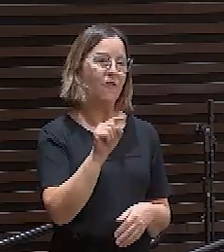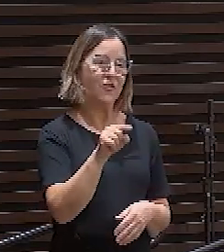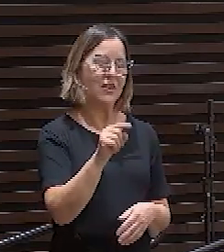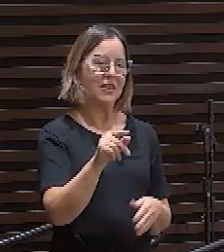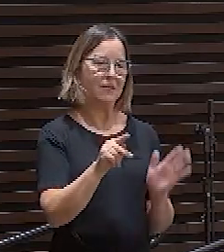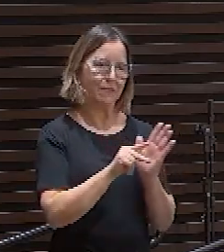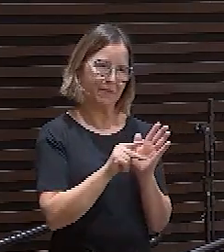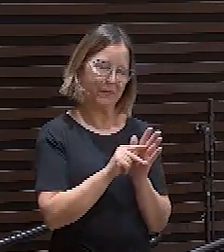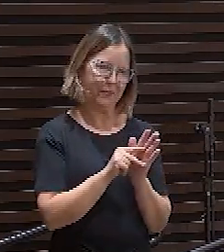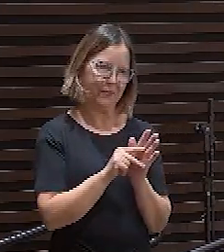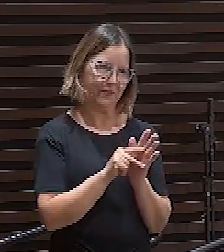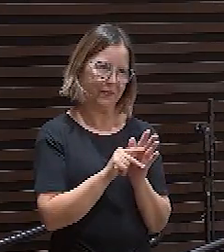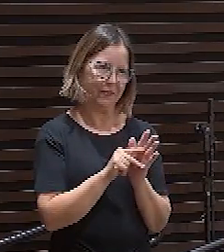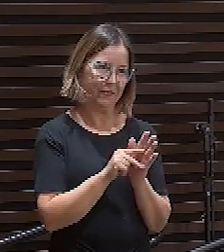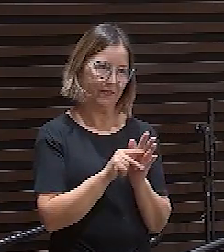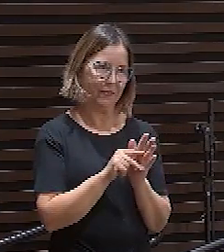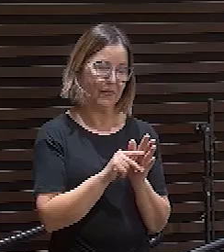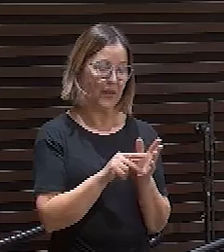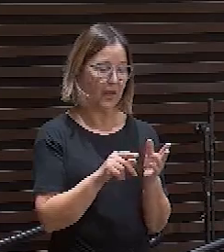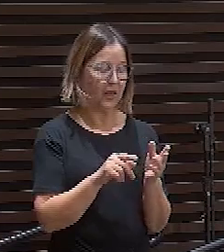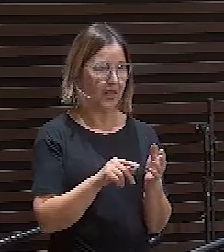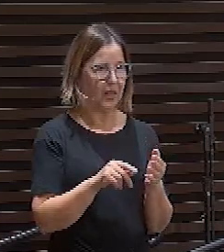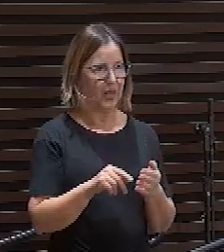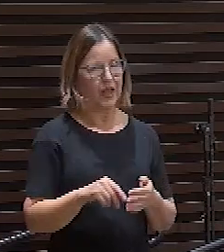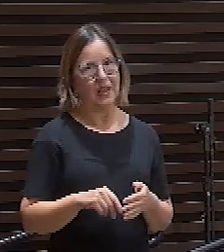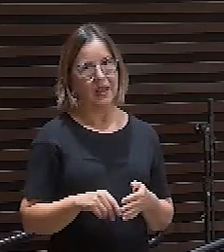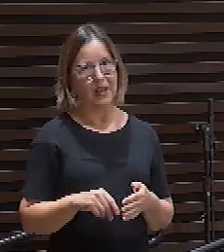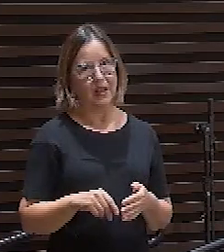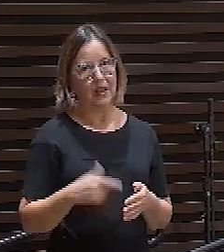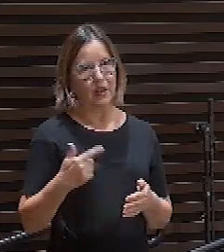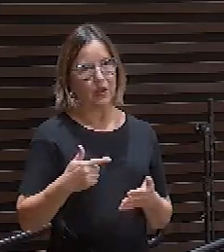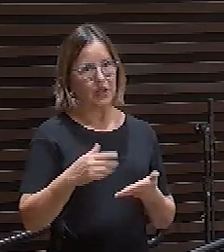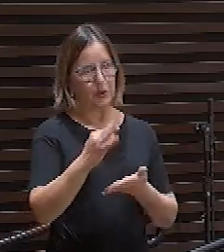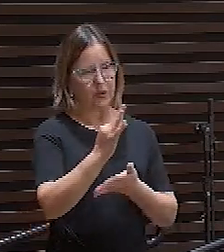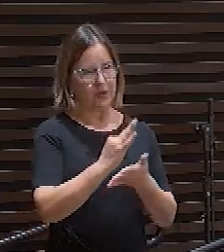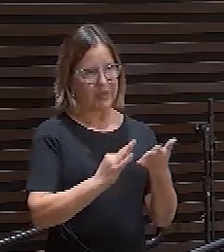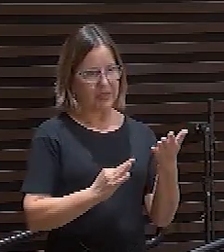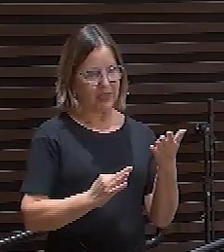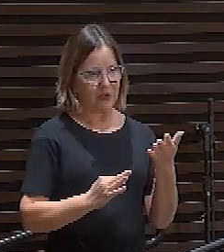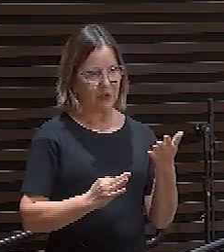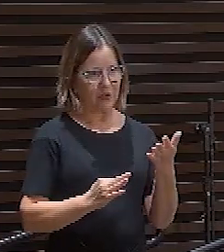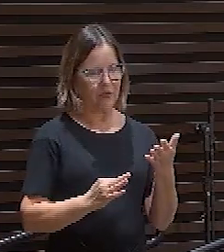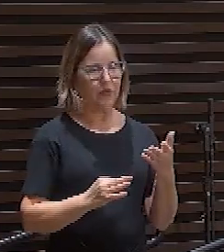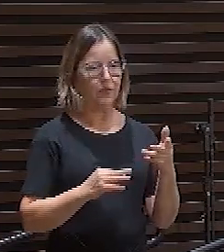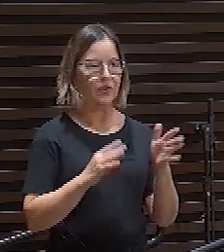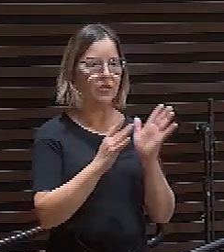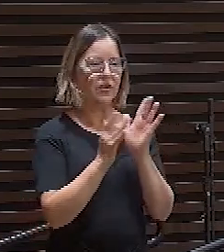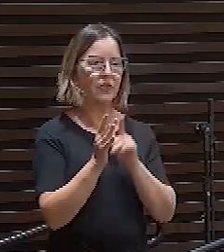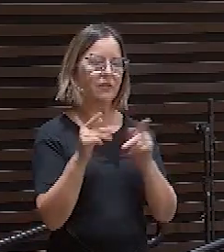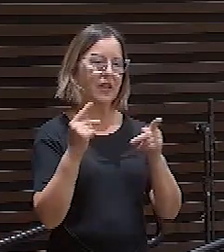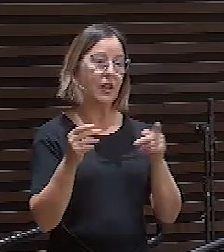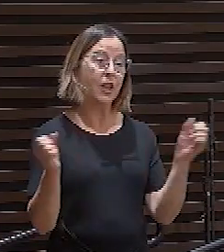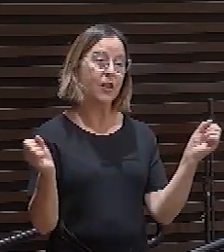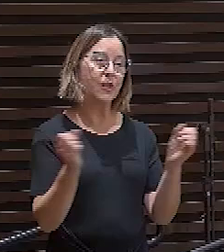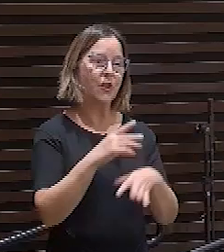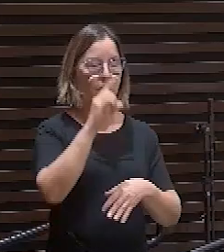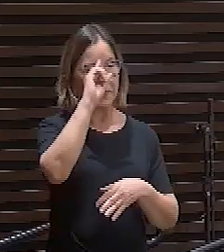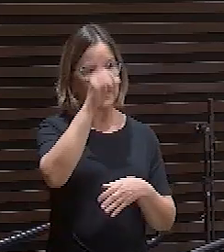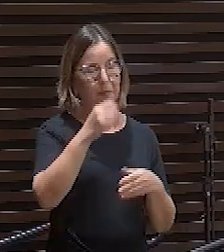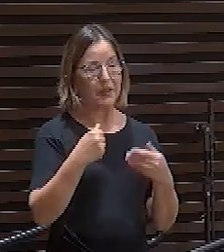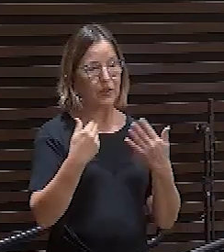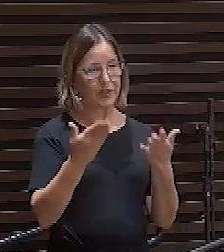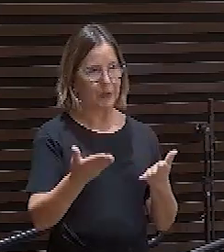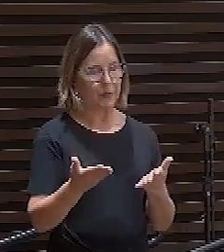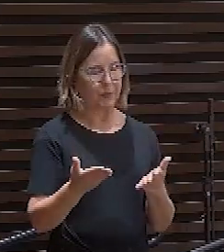mesmo. No segundo texto, onde Jesus fala de novo, novo mandamento vos dou. O que acontece? Olha só